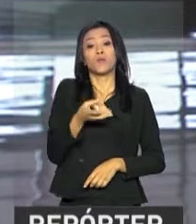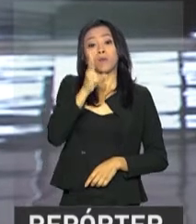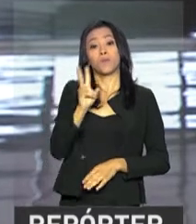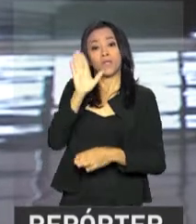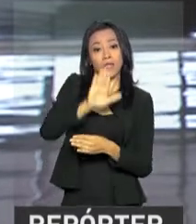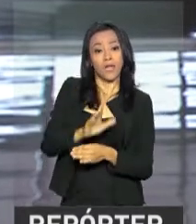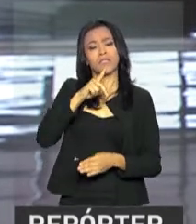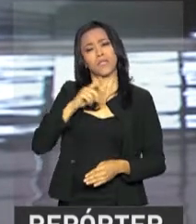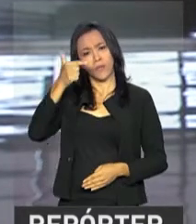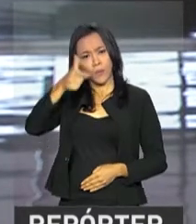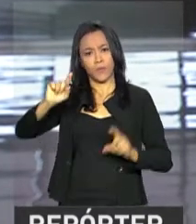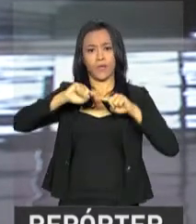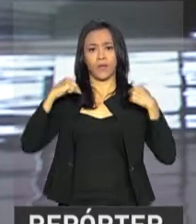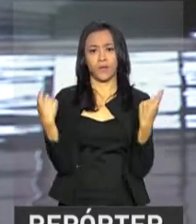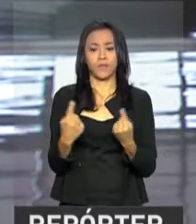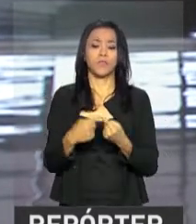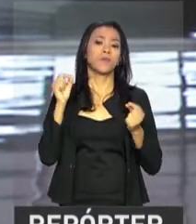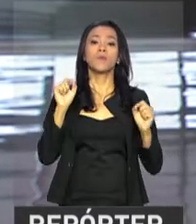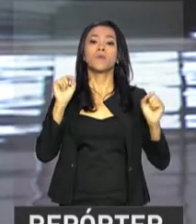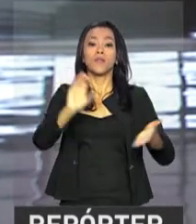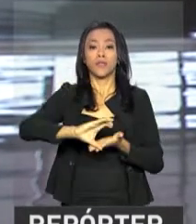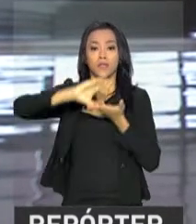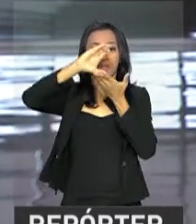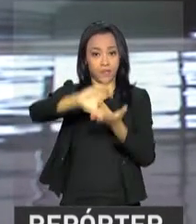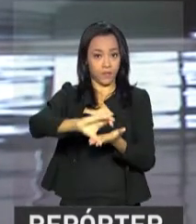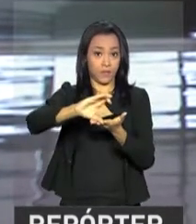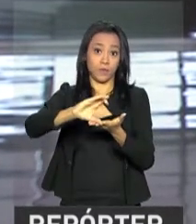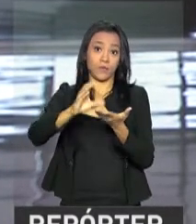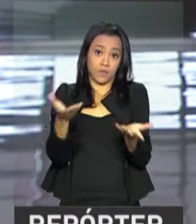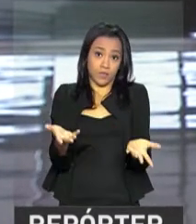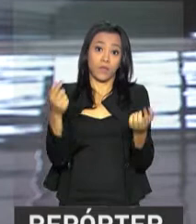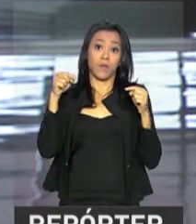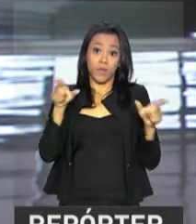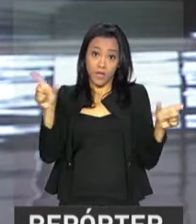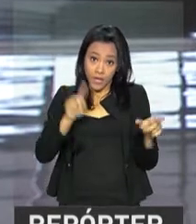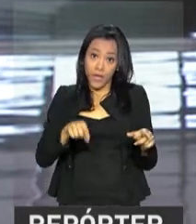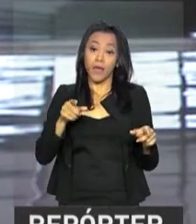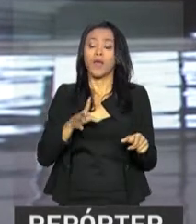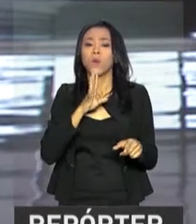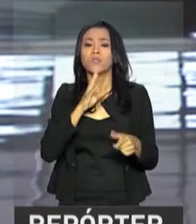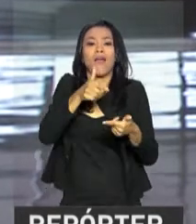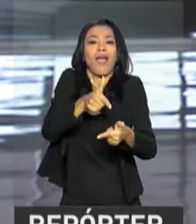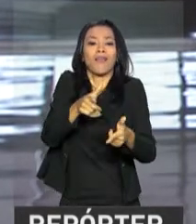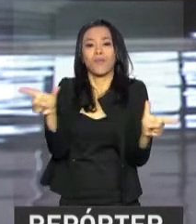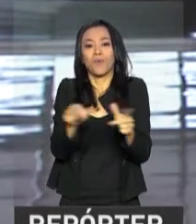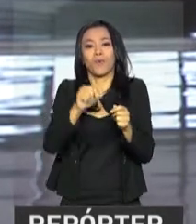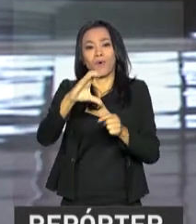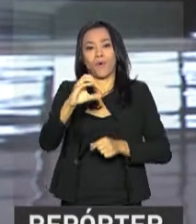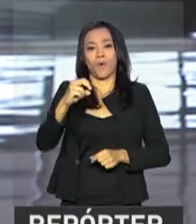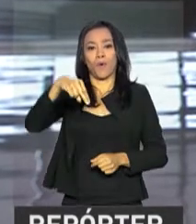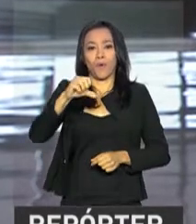participa da reunião do conselho de desenvolvimento econômico e social o conselhão como é conhecido foi criado há 15 anos